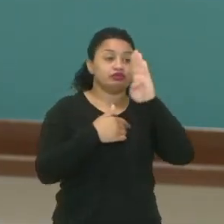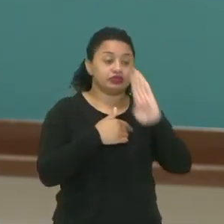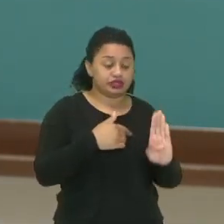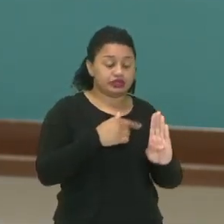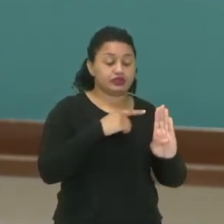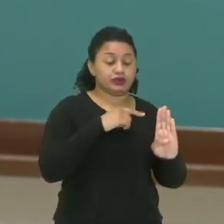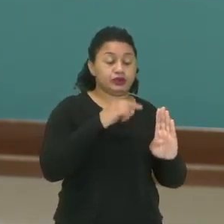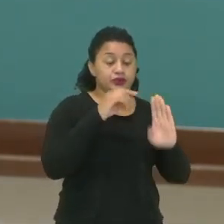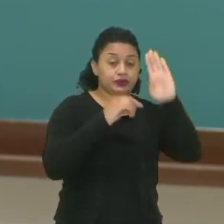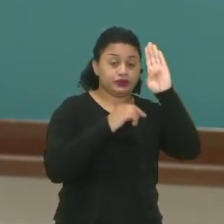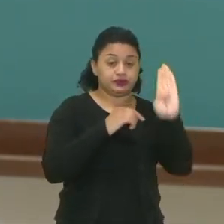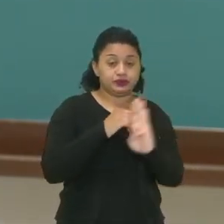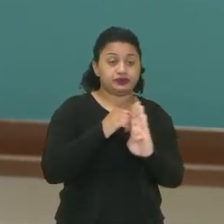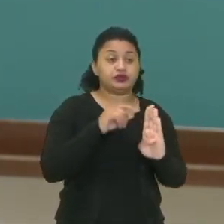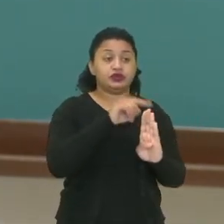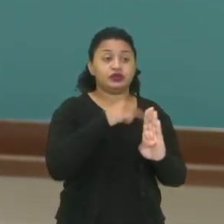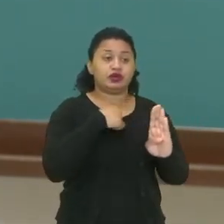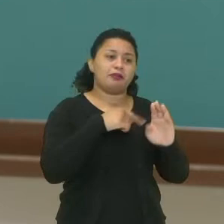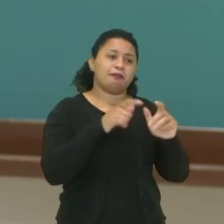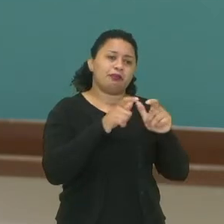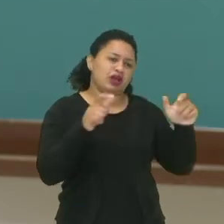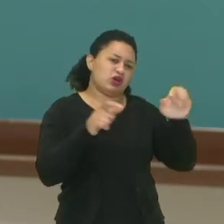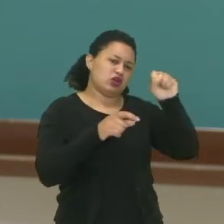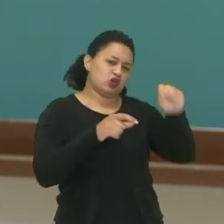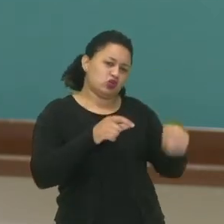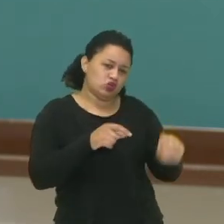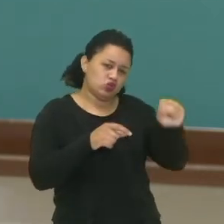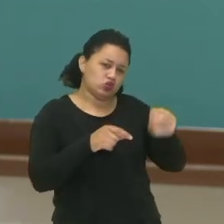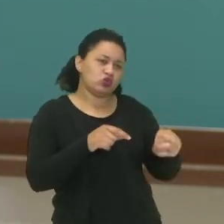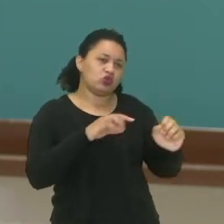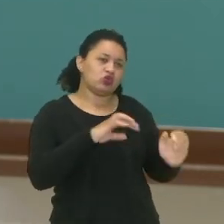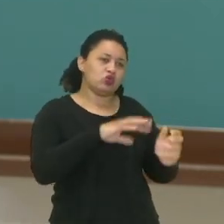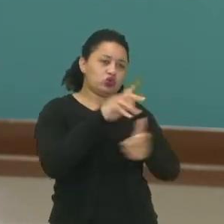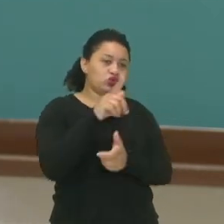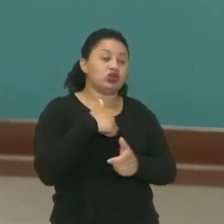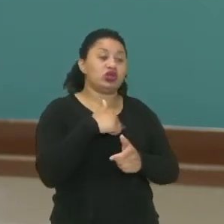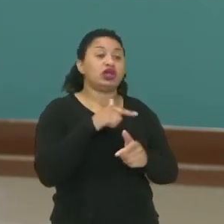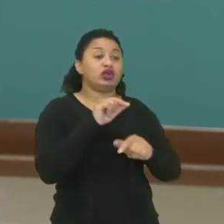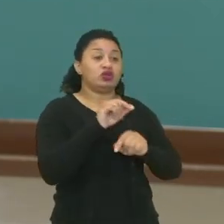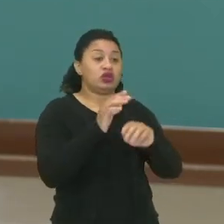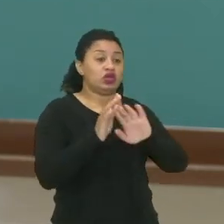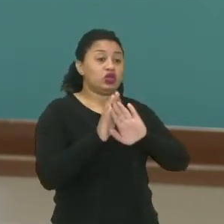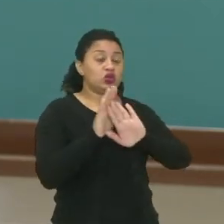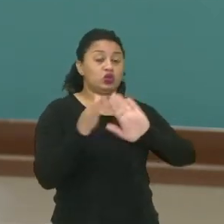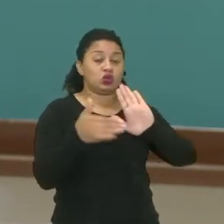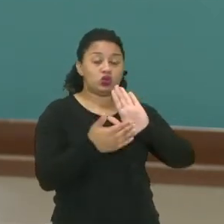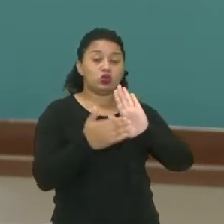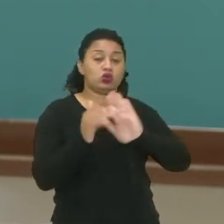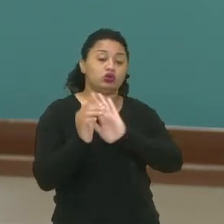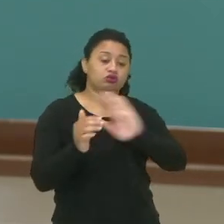localizado aqui, a maior parte no sul, né, no hemisfério sul do planeta, e está 100% no hemisfério